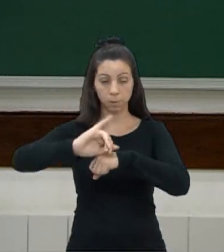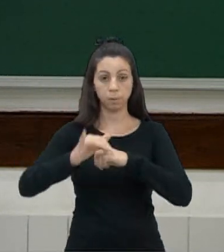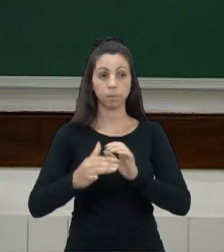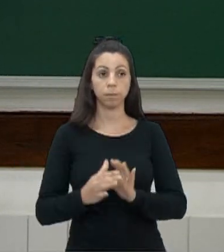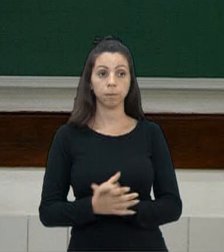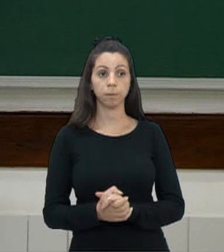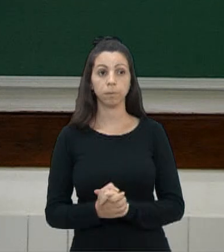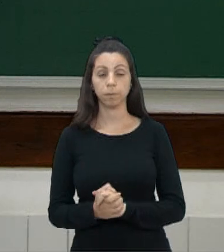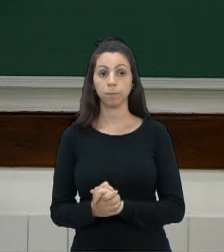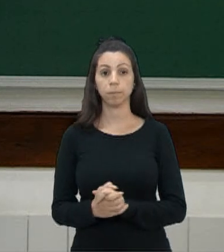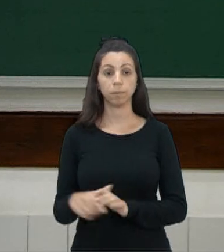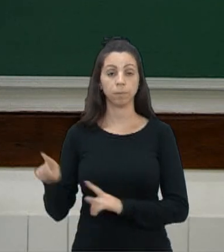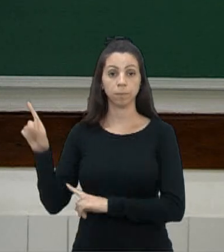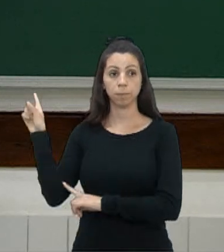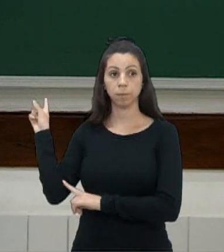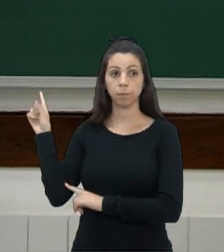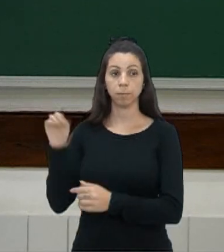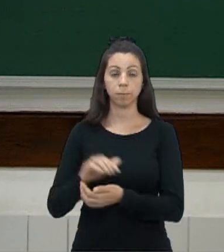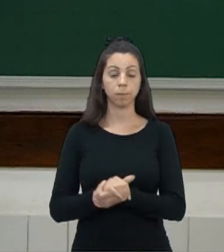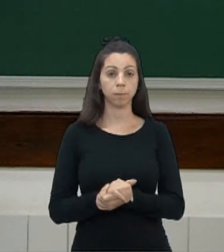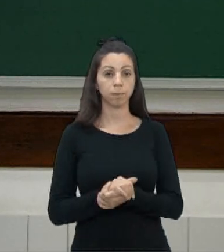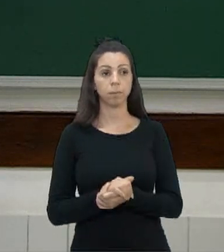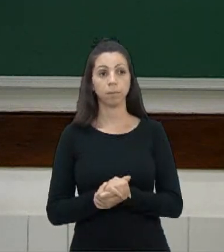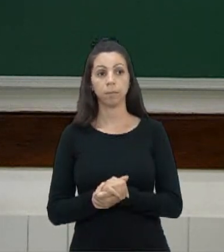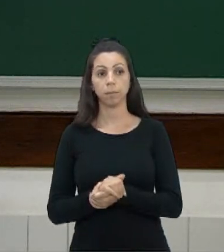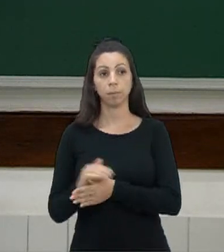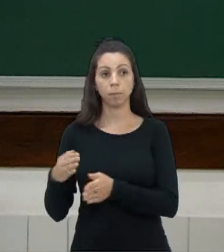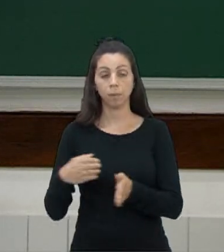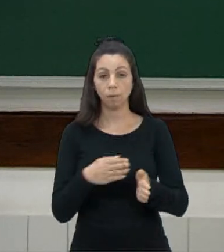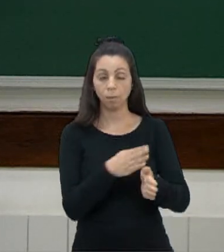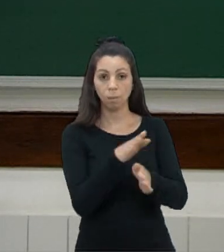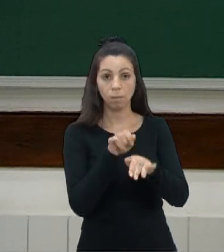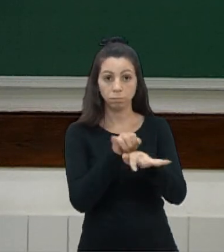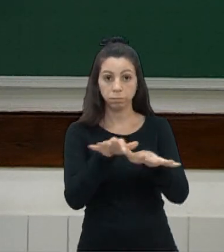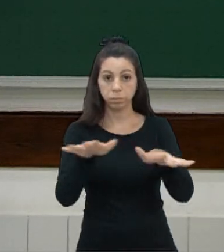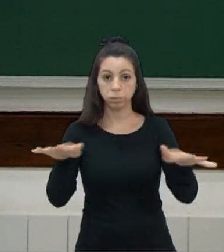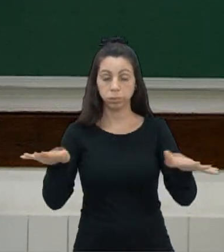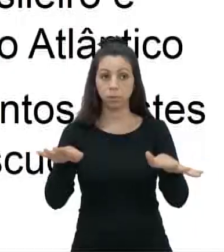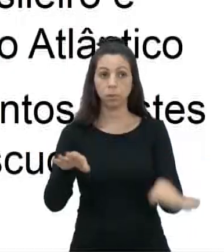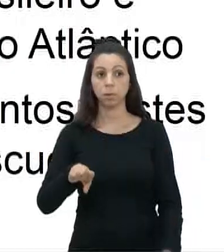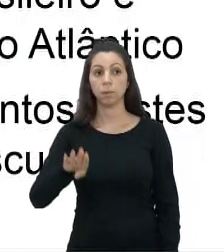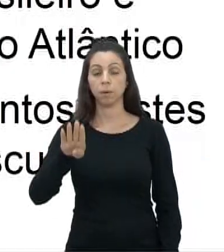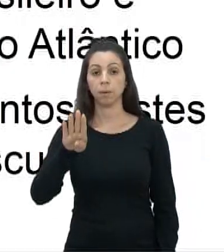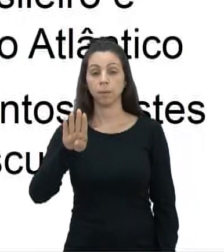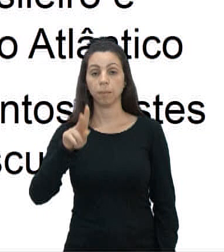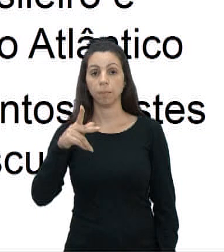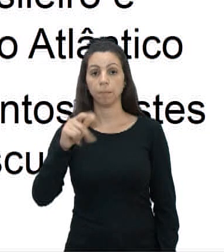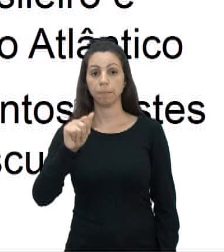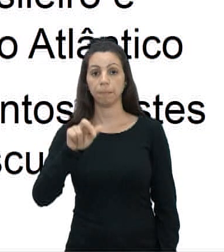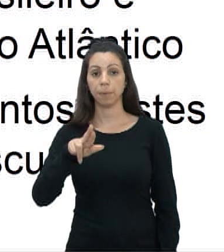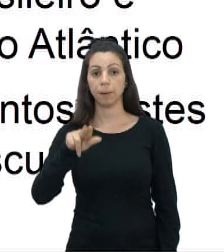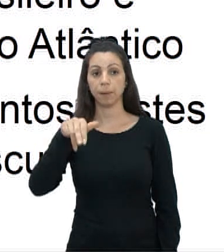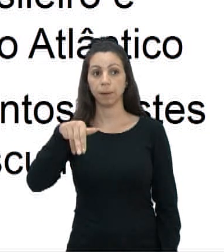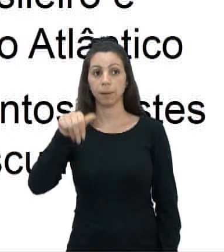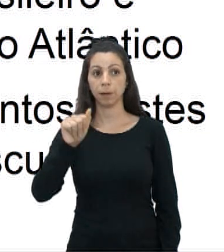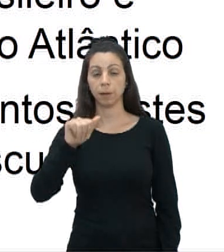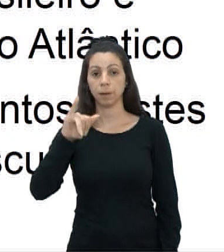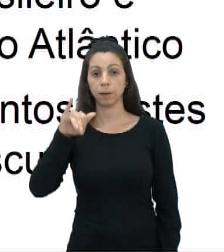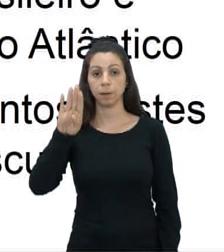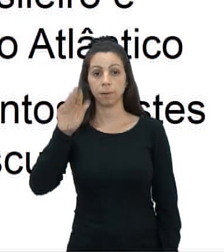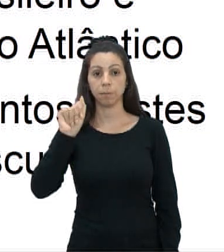principalmente. E aqui nós temos a bacia do Parnaíba, lembrando que é bacia geológica, que localizado entre